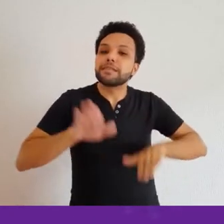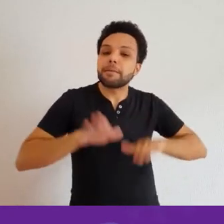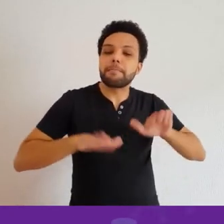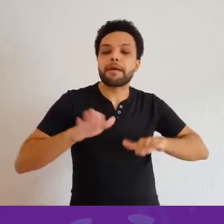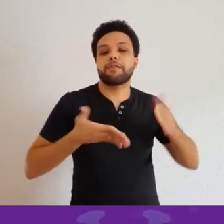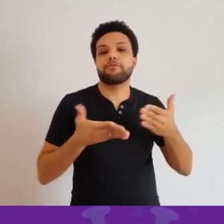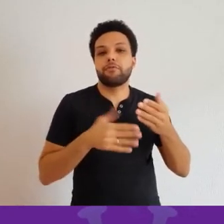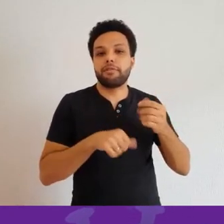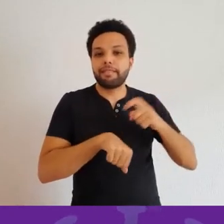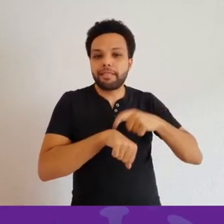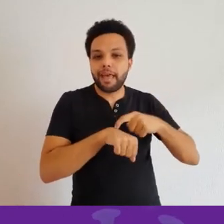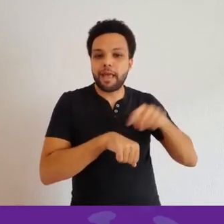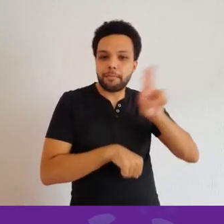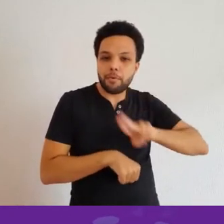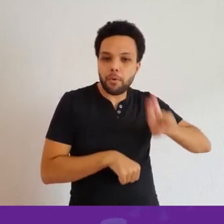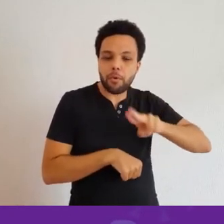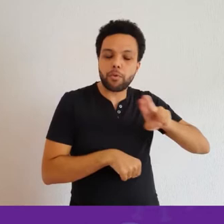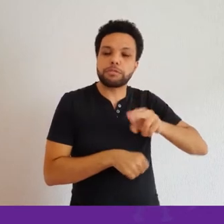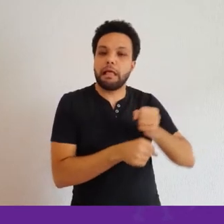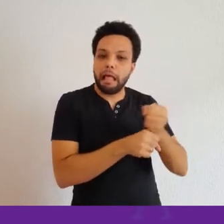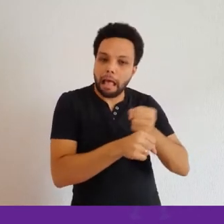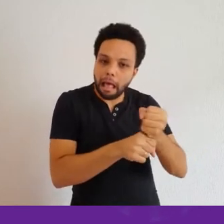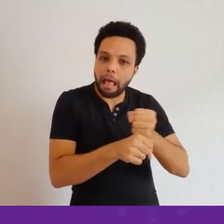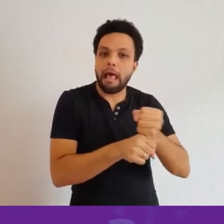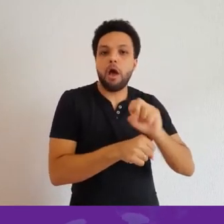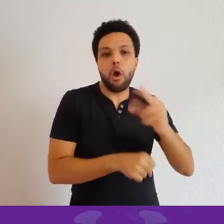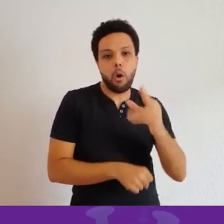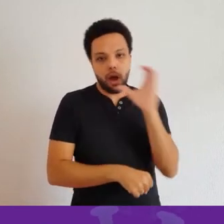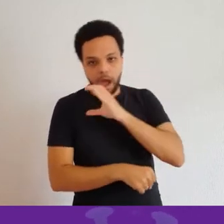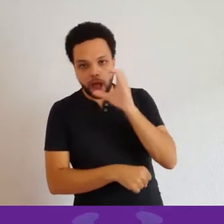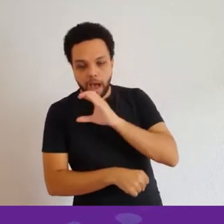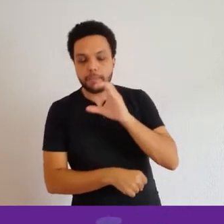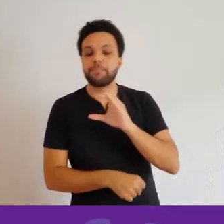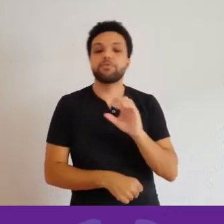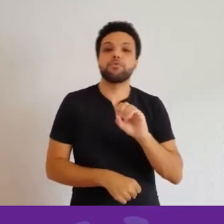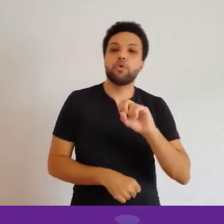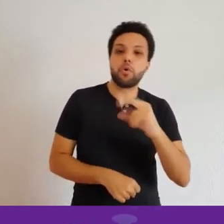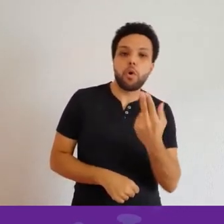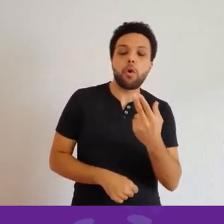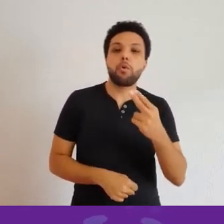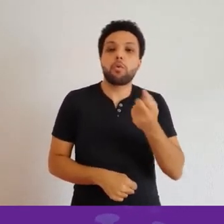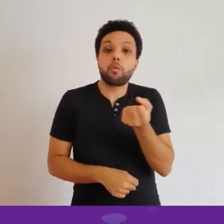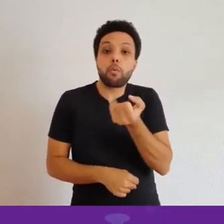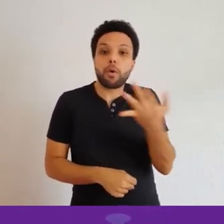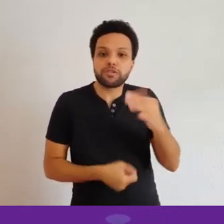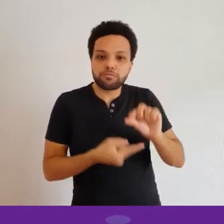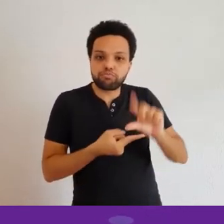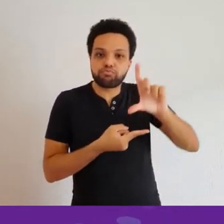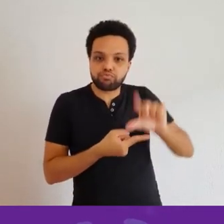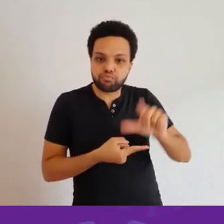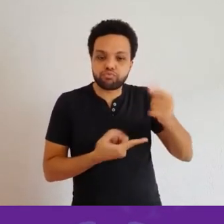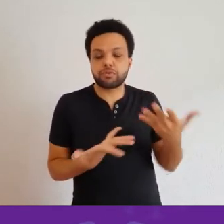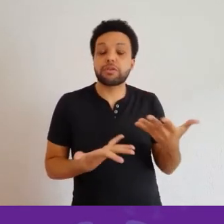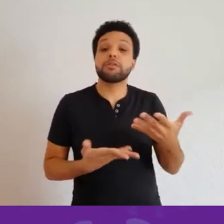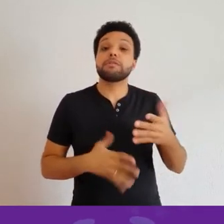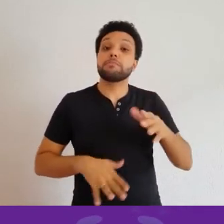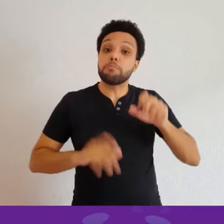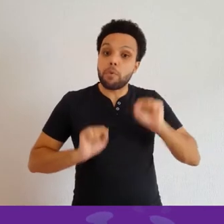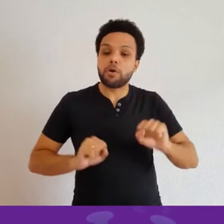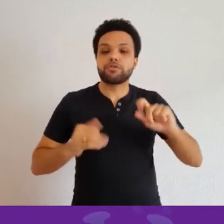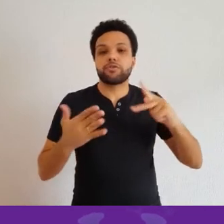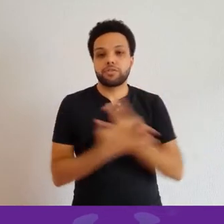usada ele pode é trazer algumas dificuldades e monologicas para o organismo em termos de